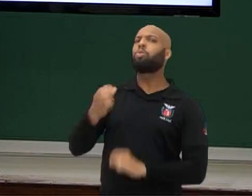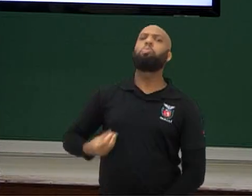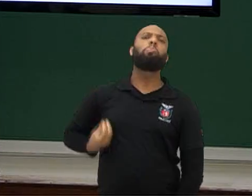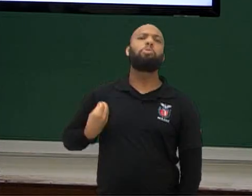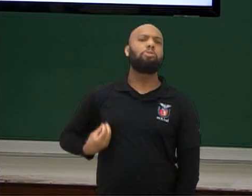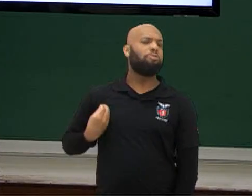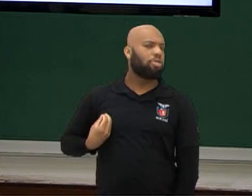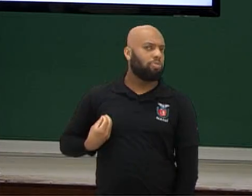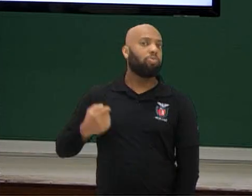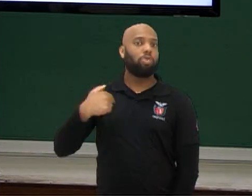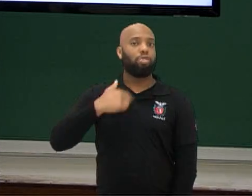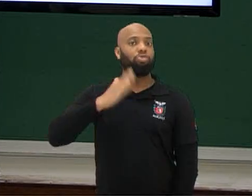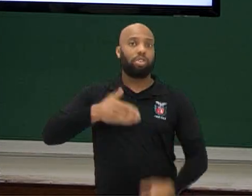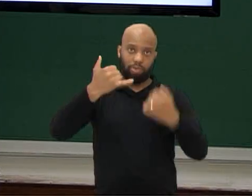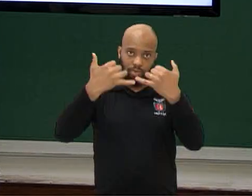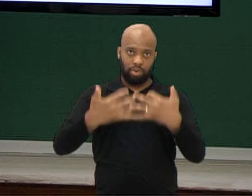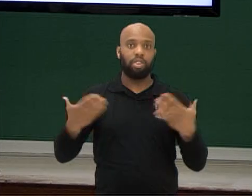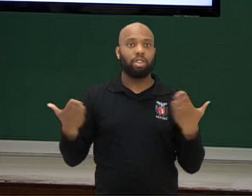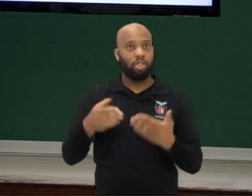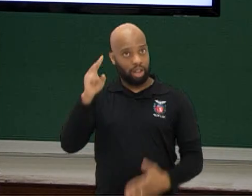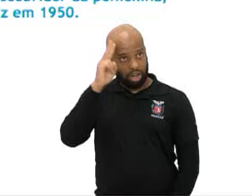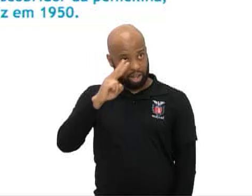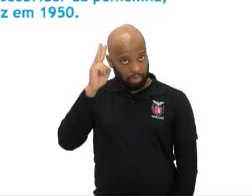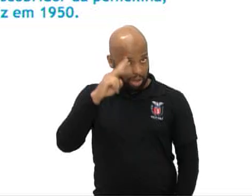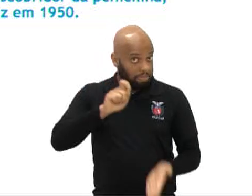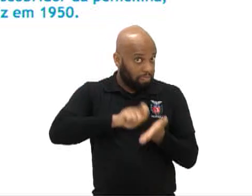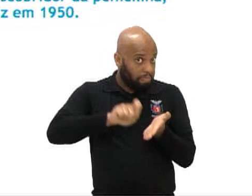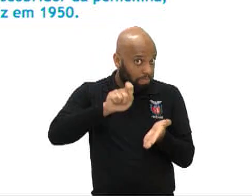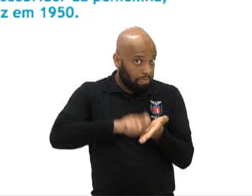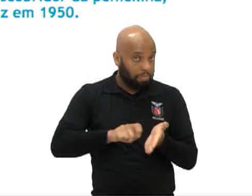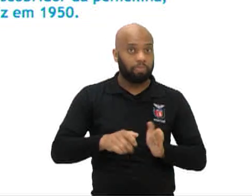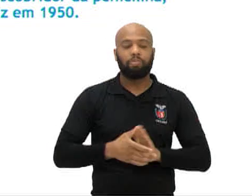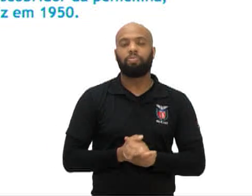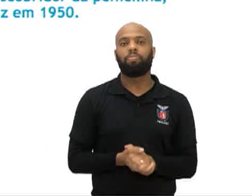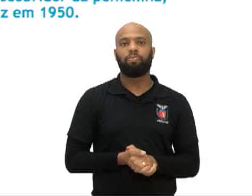micro-organismos? Falei já de novo nessa aula, vamos relembrar?